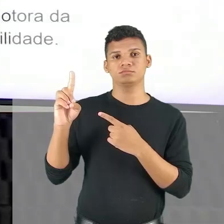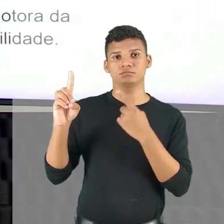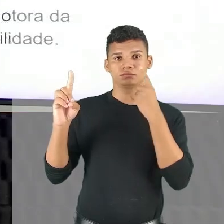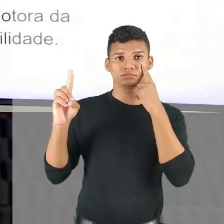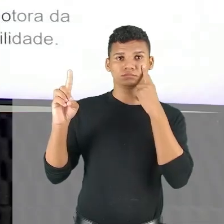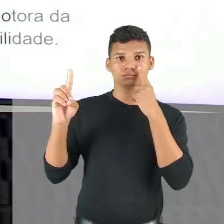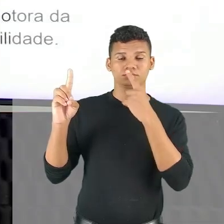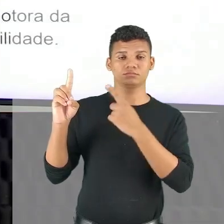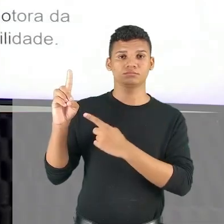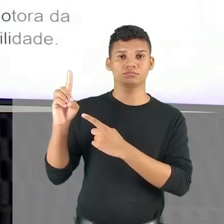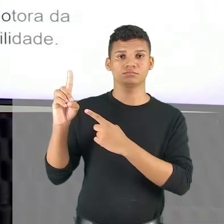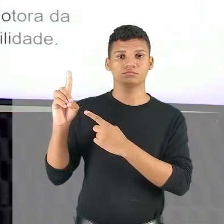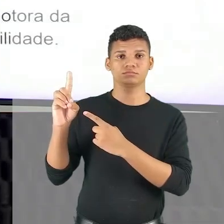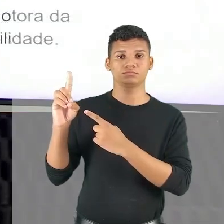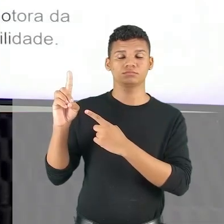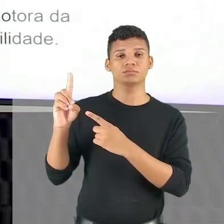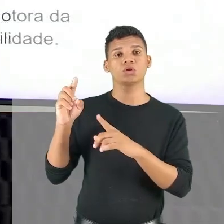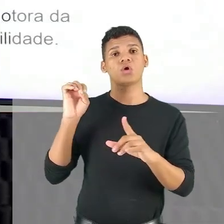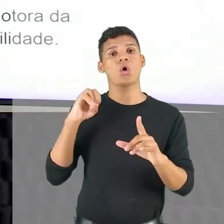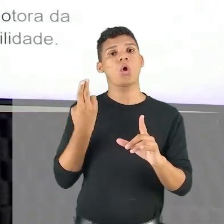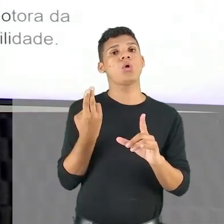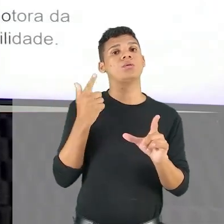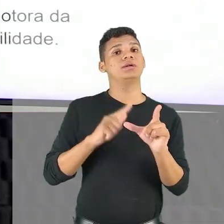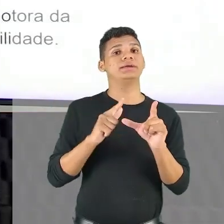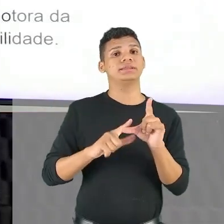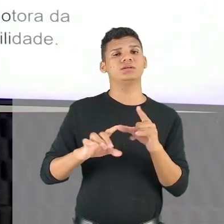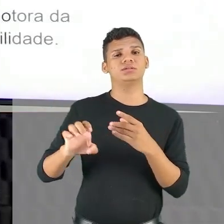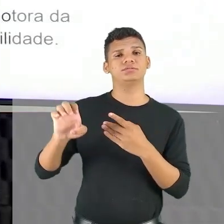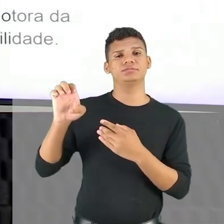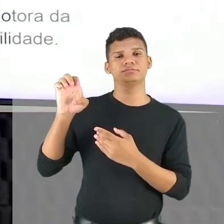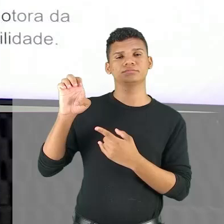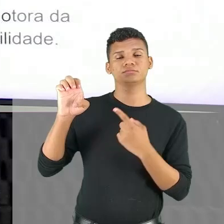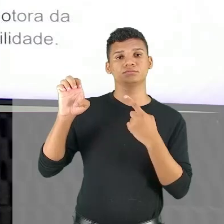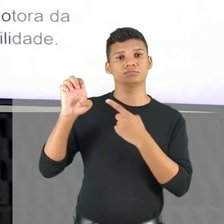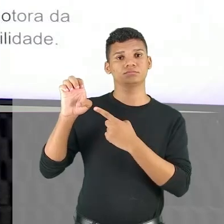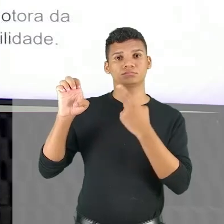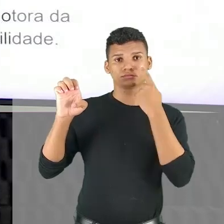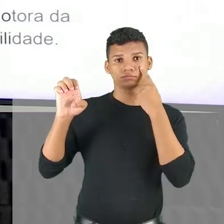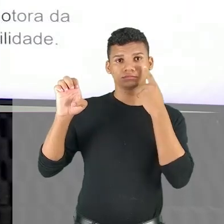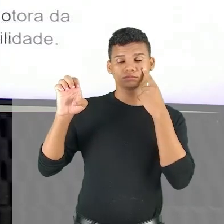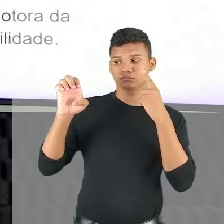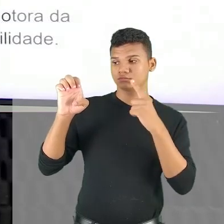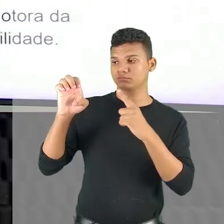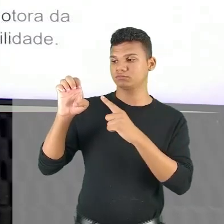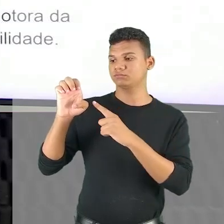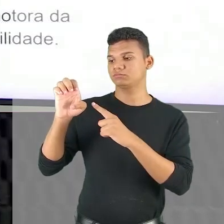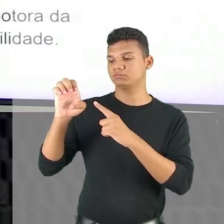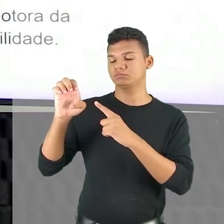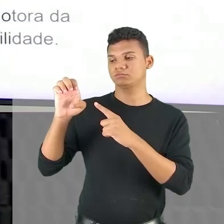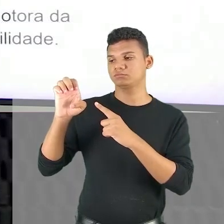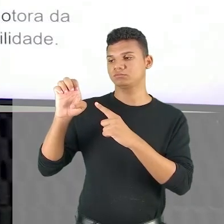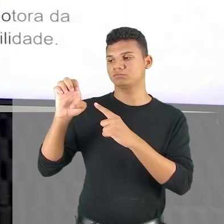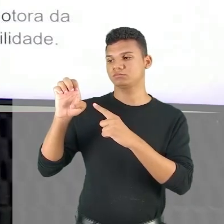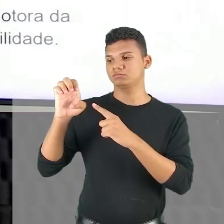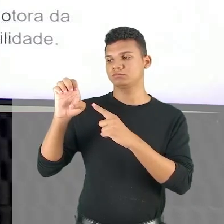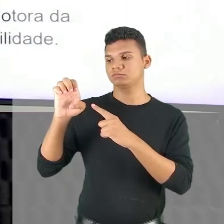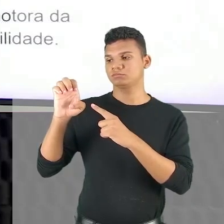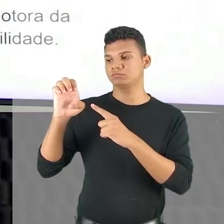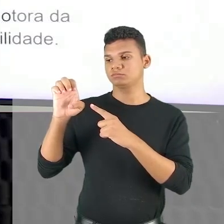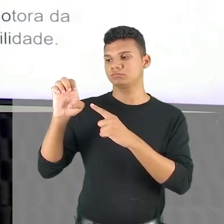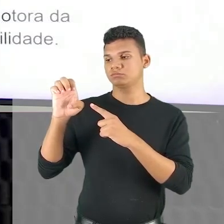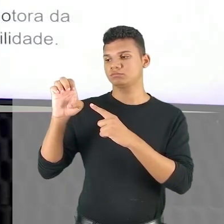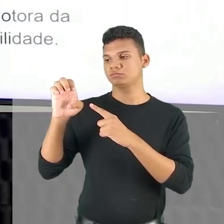para aproximá-los. Ou letra E. Remeter a voz institucional promotora da campanha para